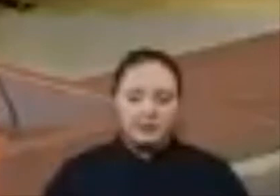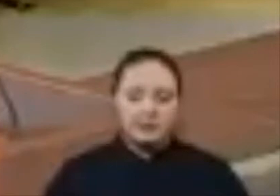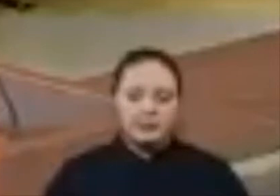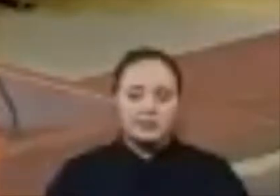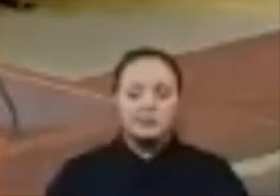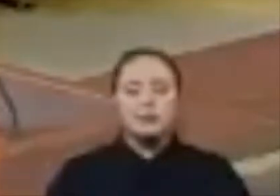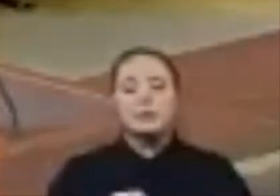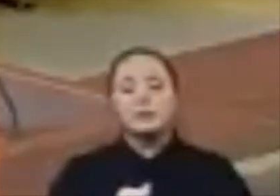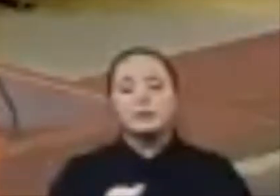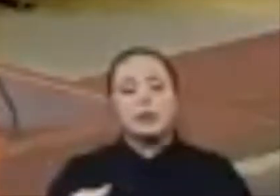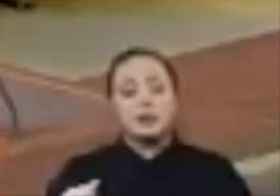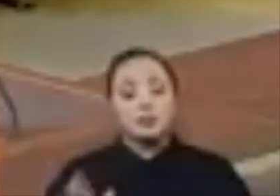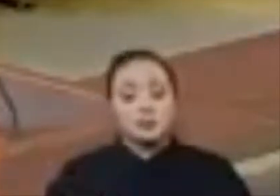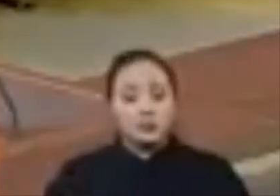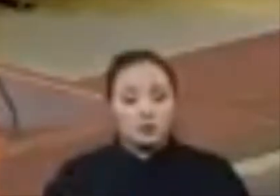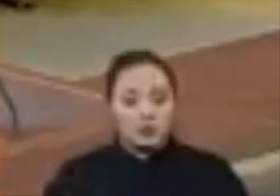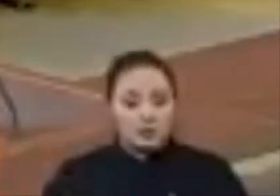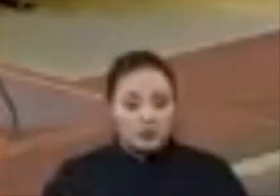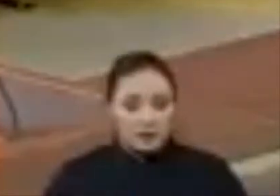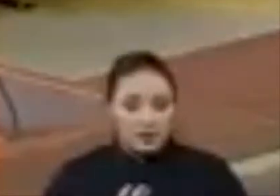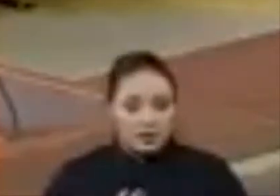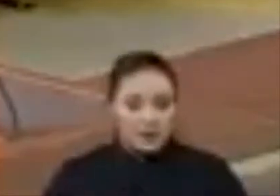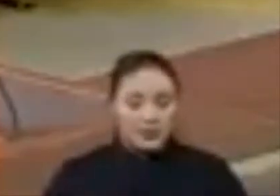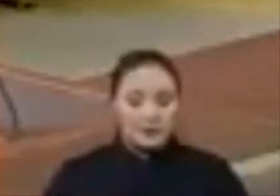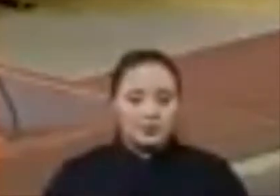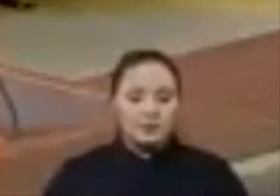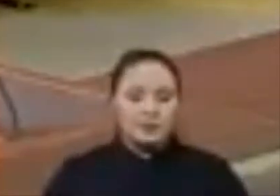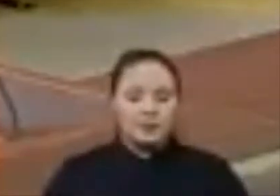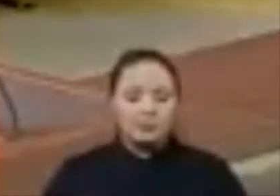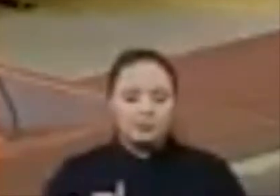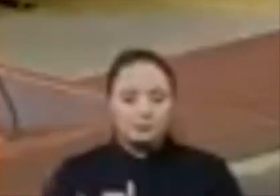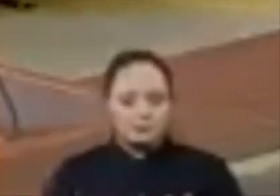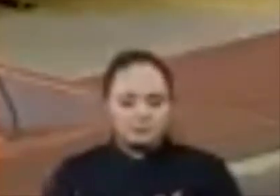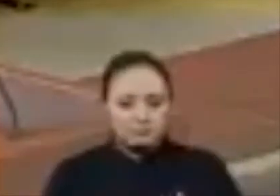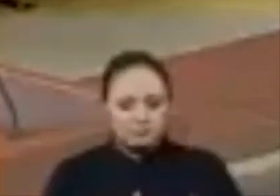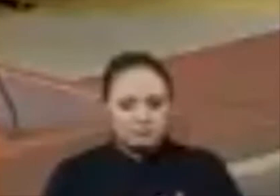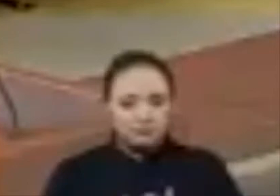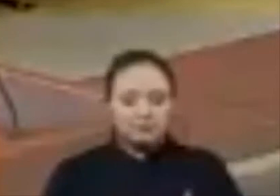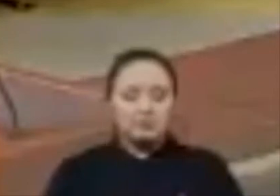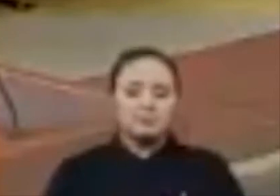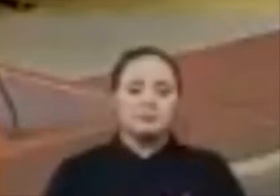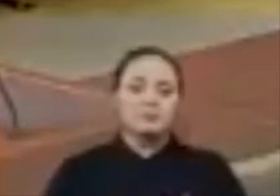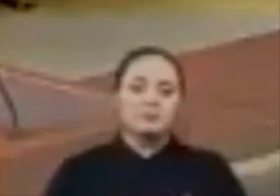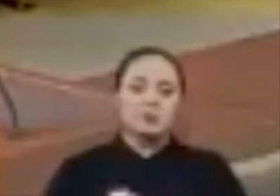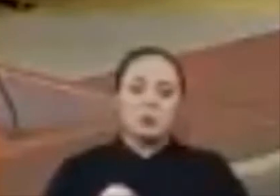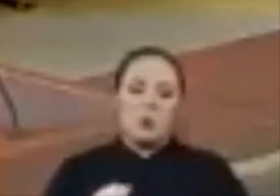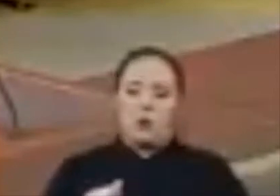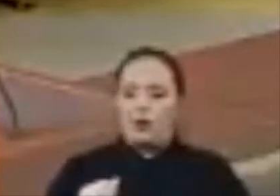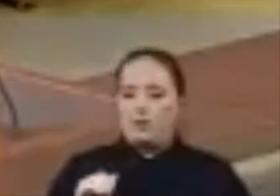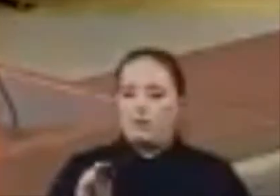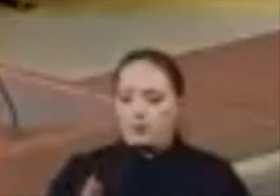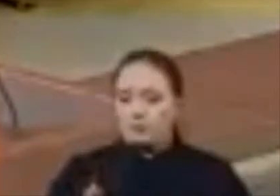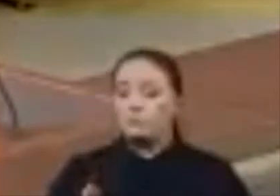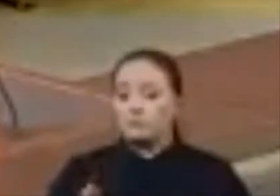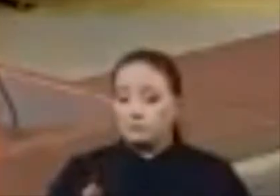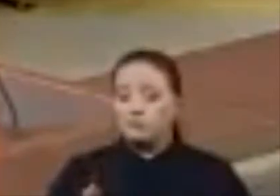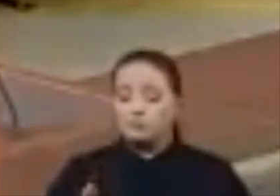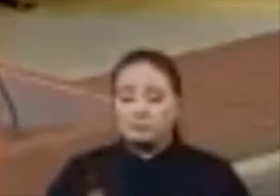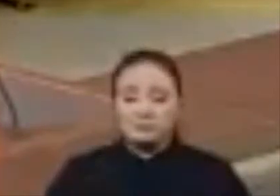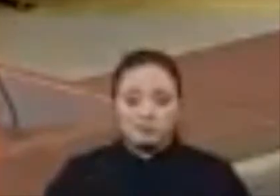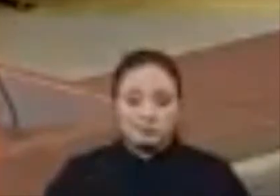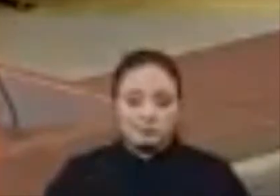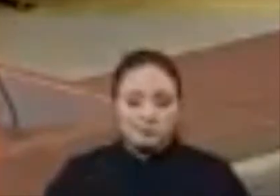foram criadas à exata semelhança da nossa instituição, da Ordem dos Advogados do